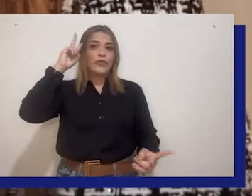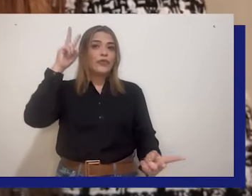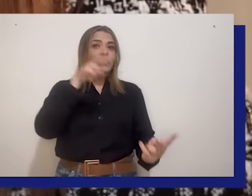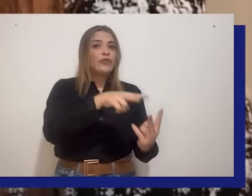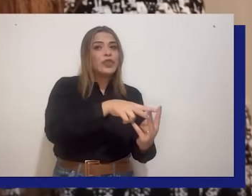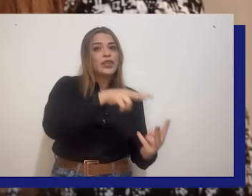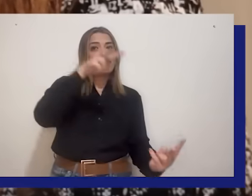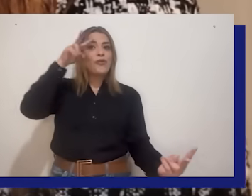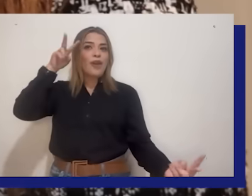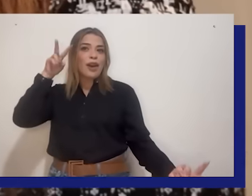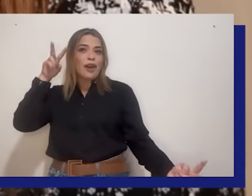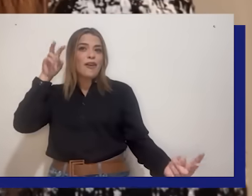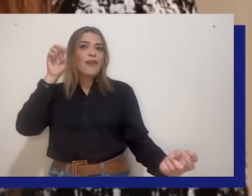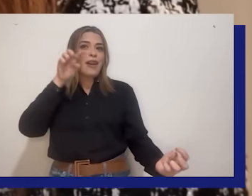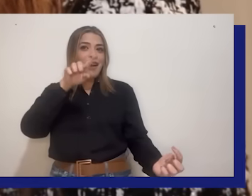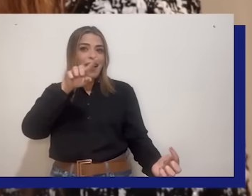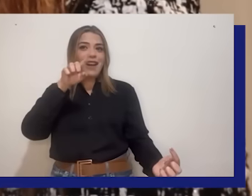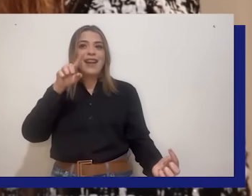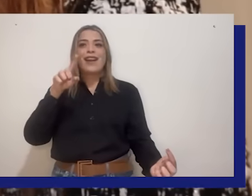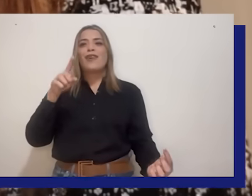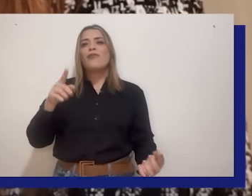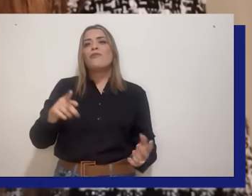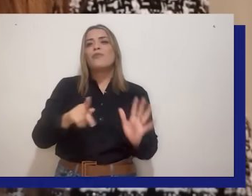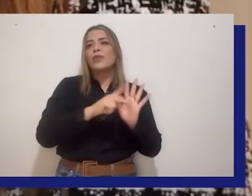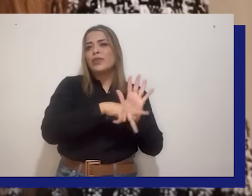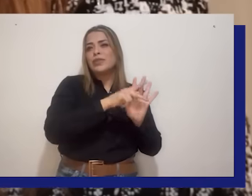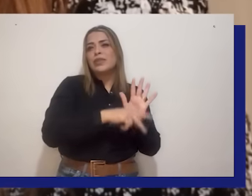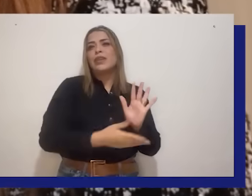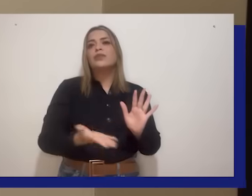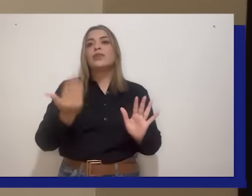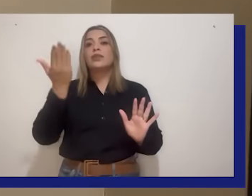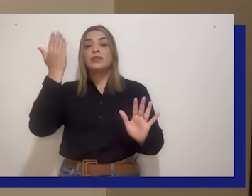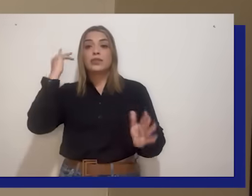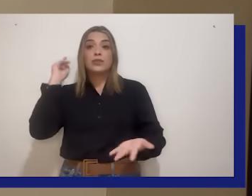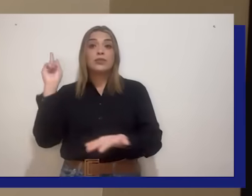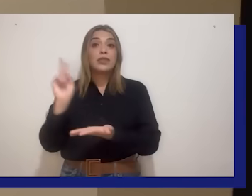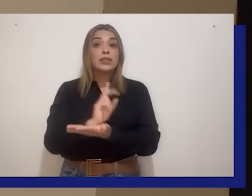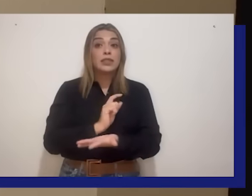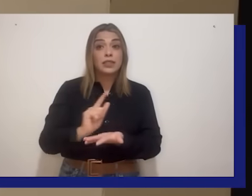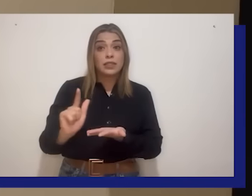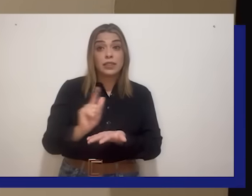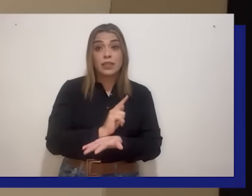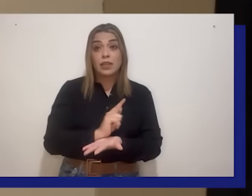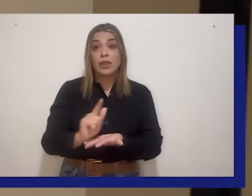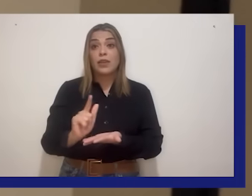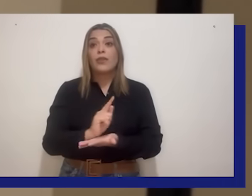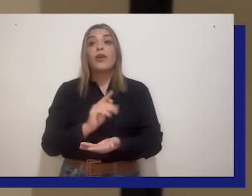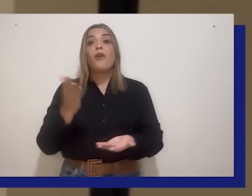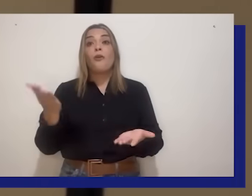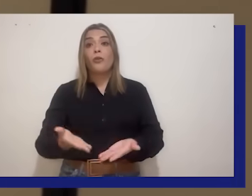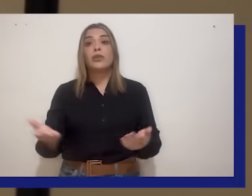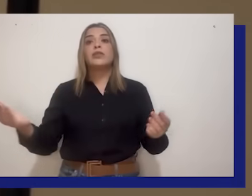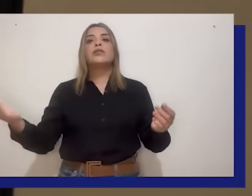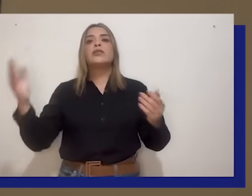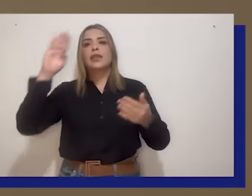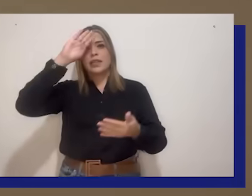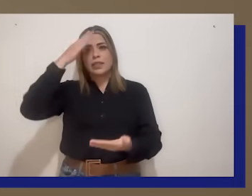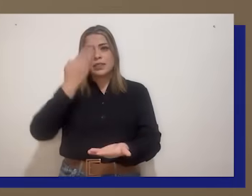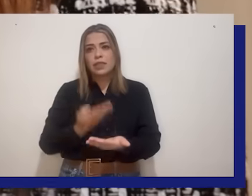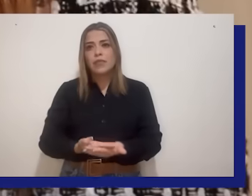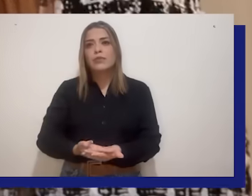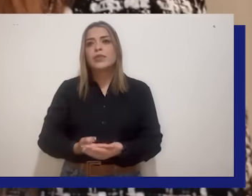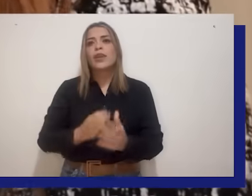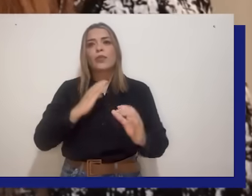gestão e hoje se tornou realidade. A gente acredita que a comunicação é muito importante para